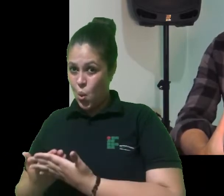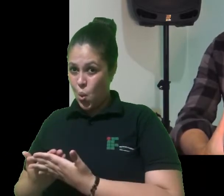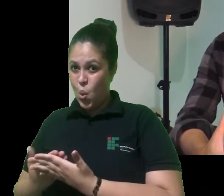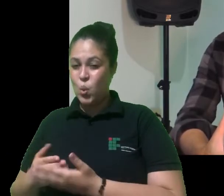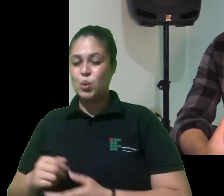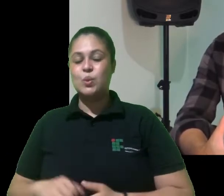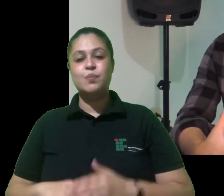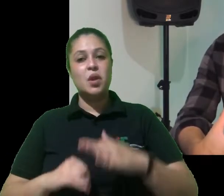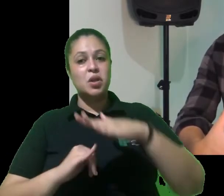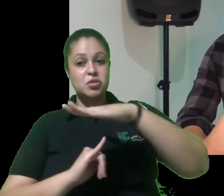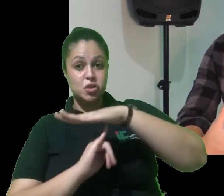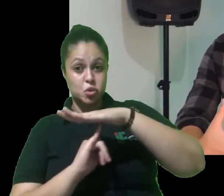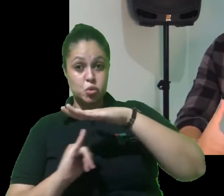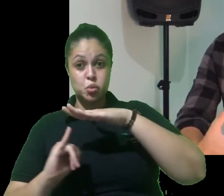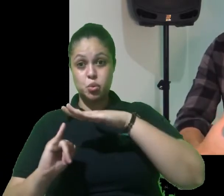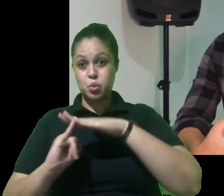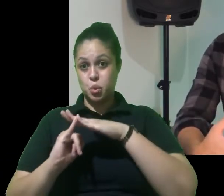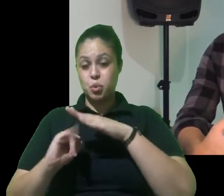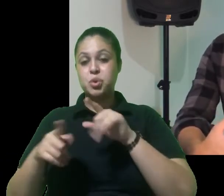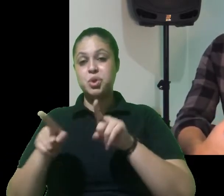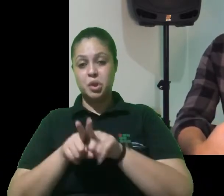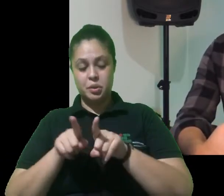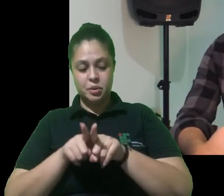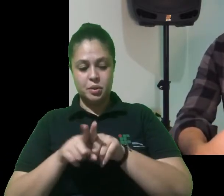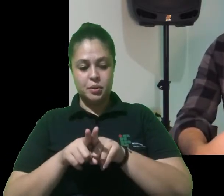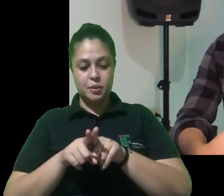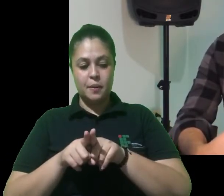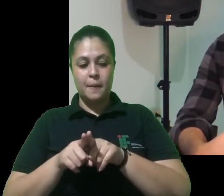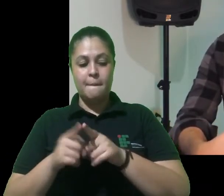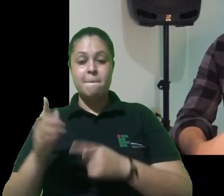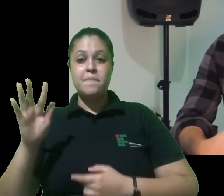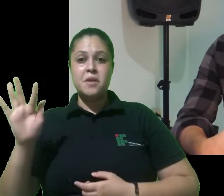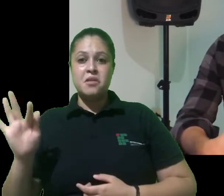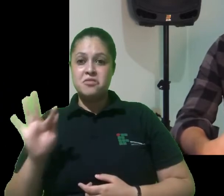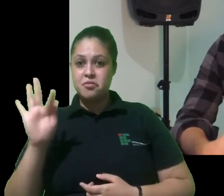da academia, dentro das instituições, portanto,